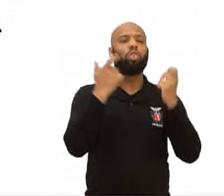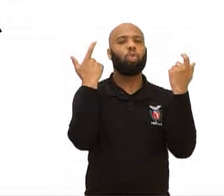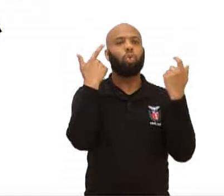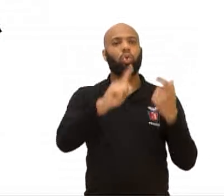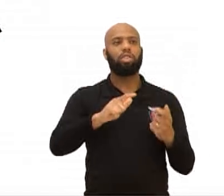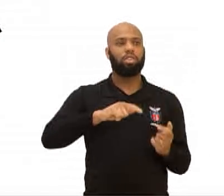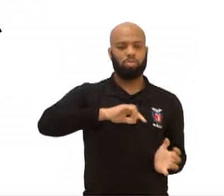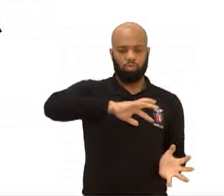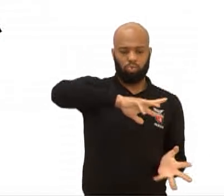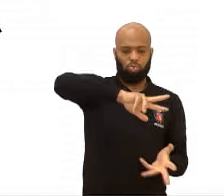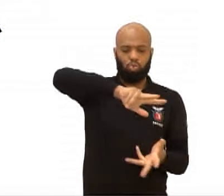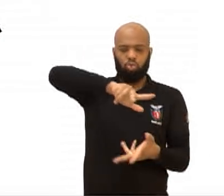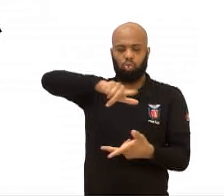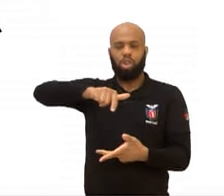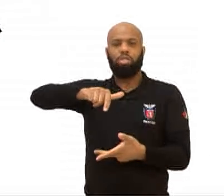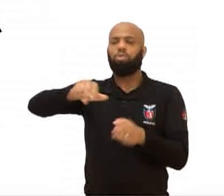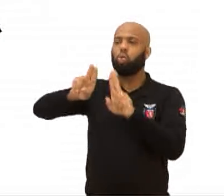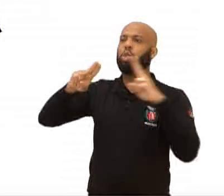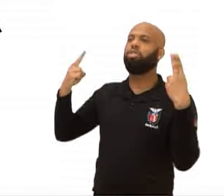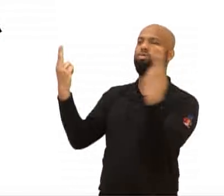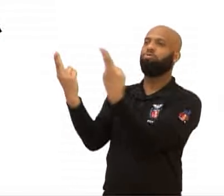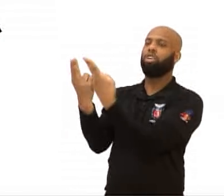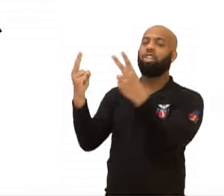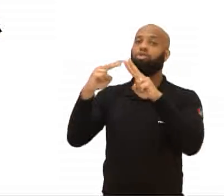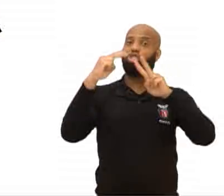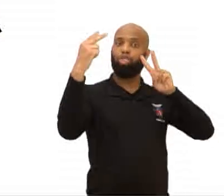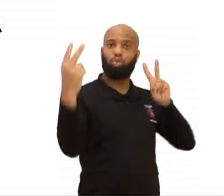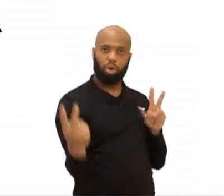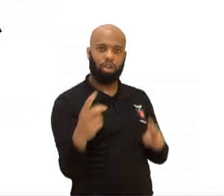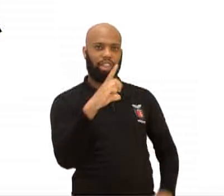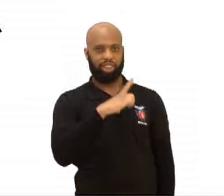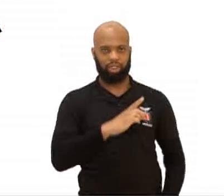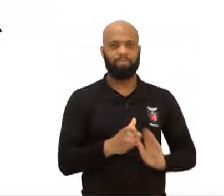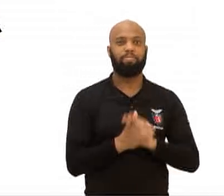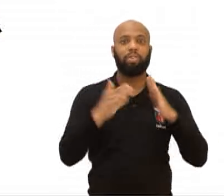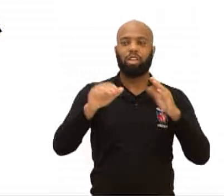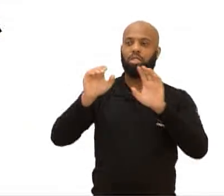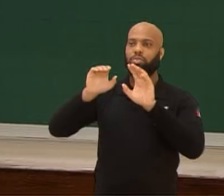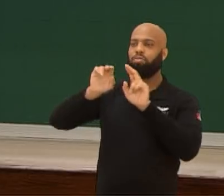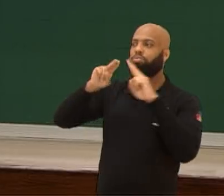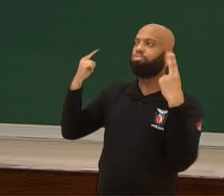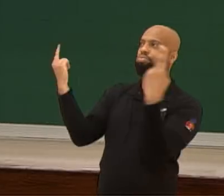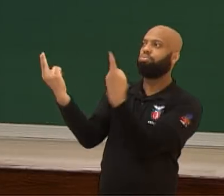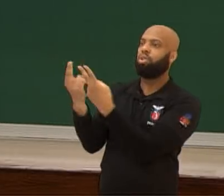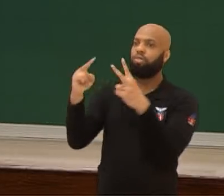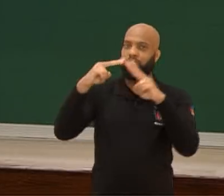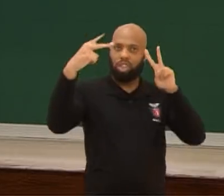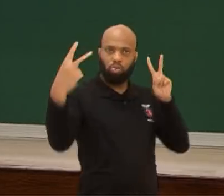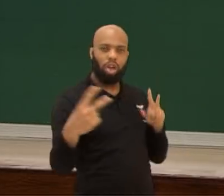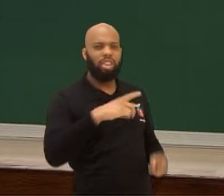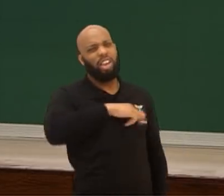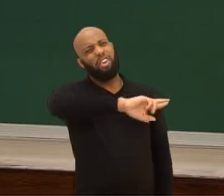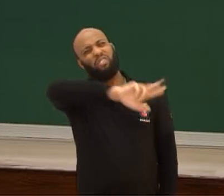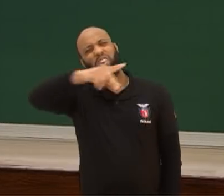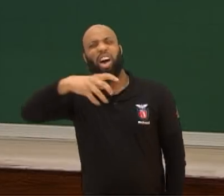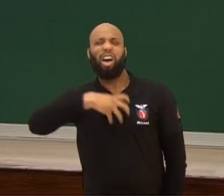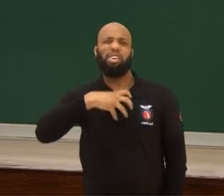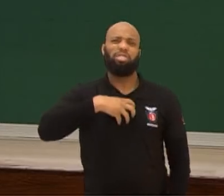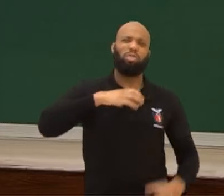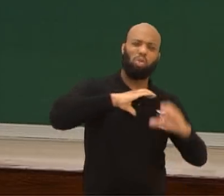a criação de um universo virtual. E esse universo virtual engloba diferentes maneiras de comunicação,